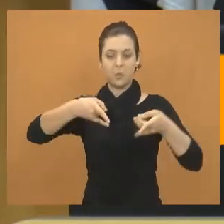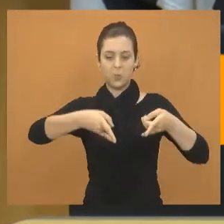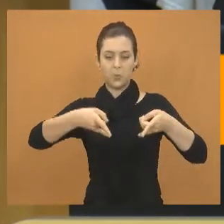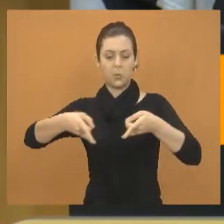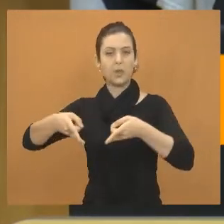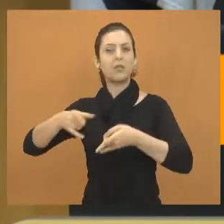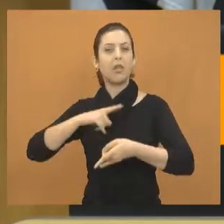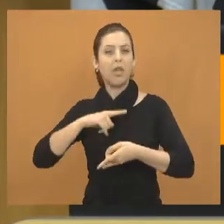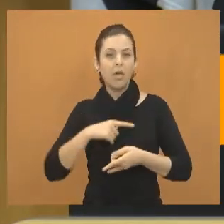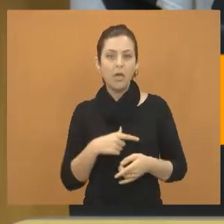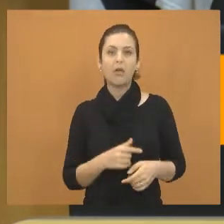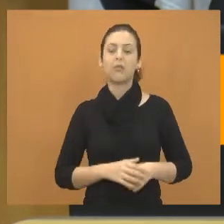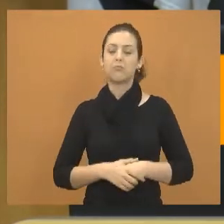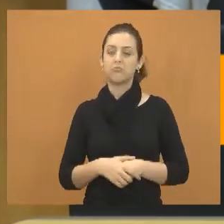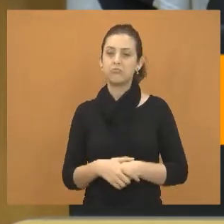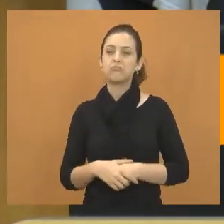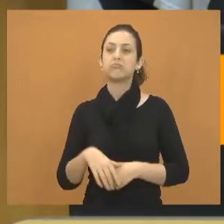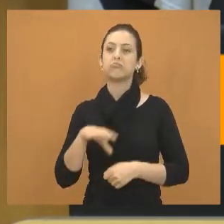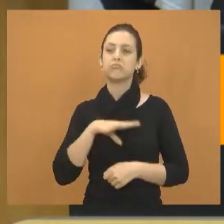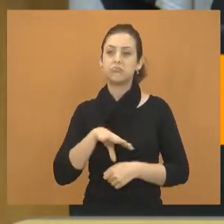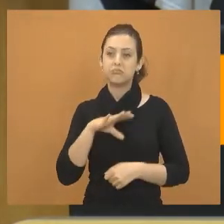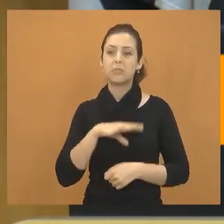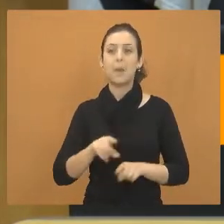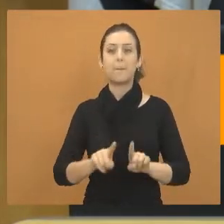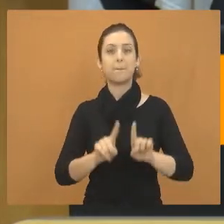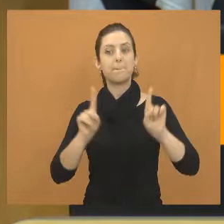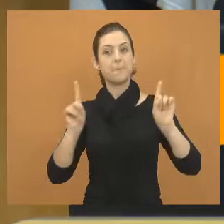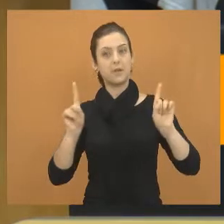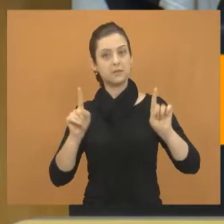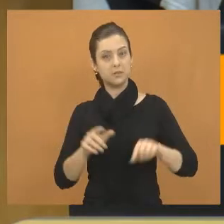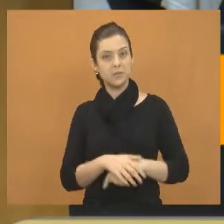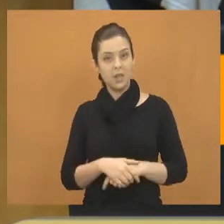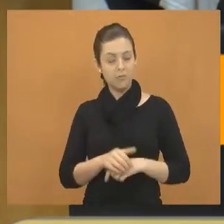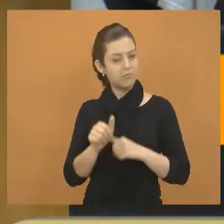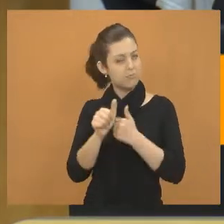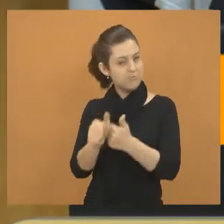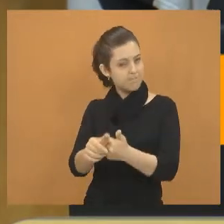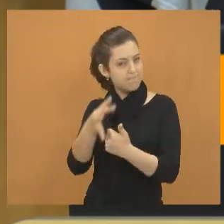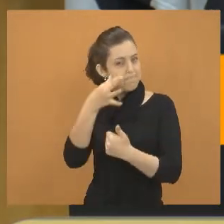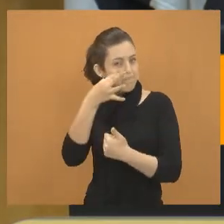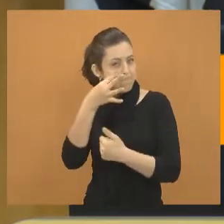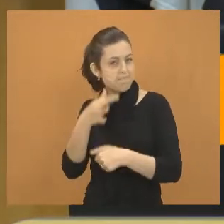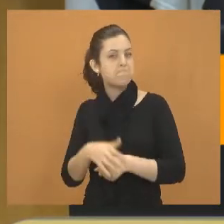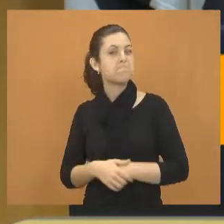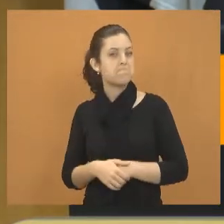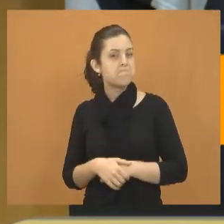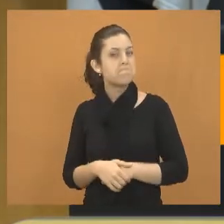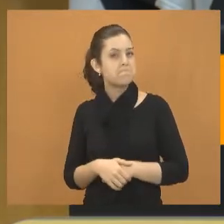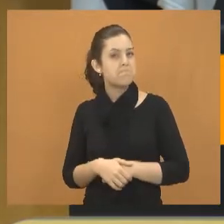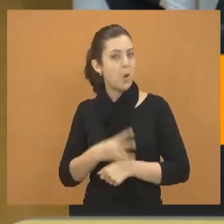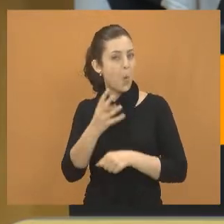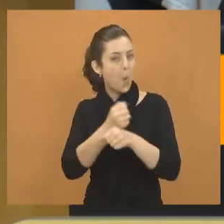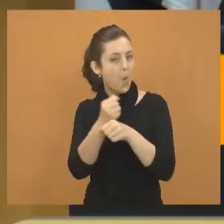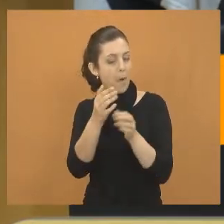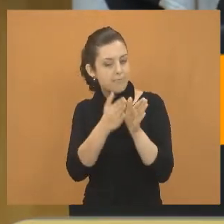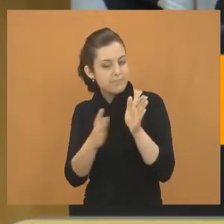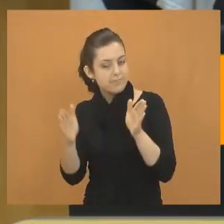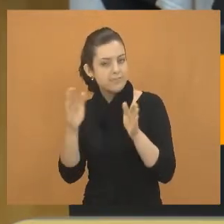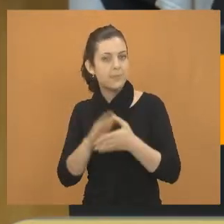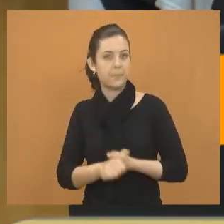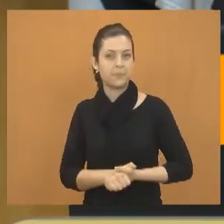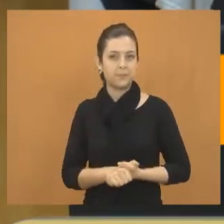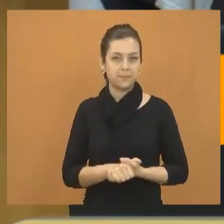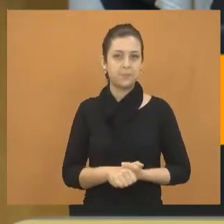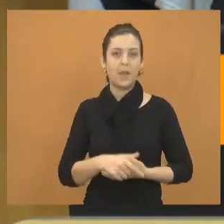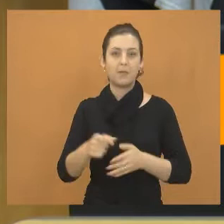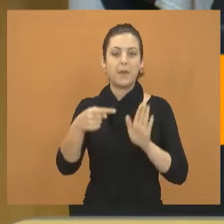no nosso município. Mas, vamos acompanhar. Nós vamos acompanhar esses 4 anos. Então, fica